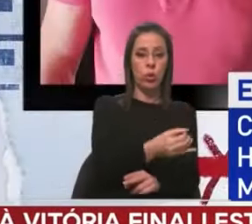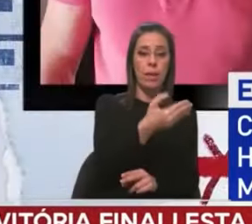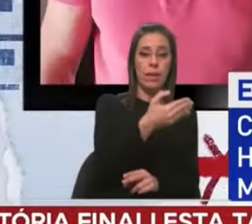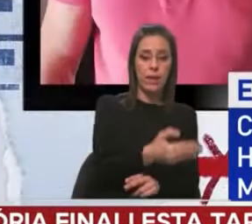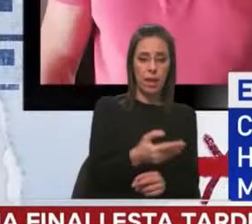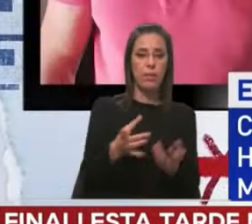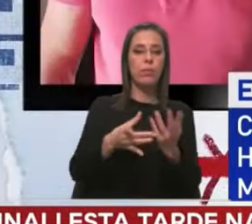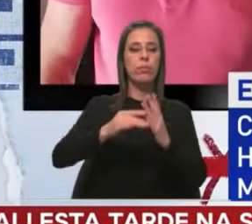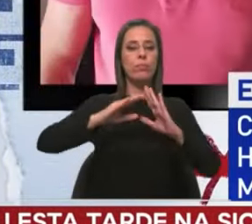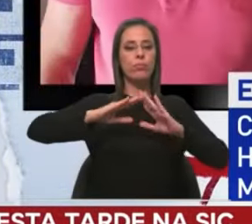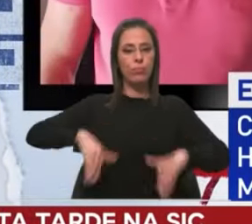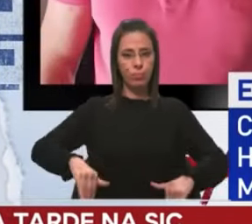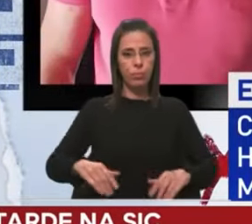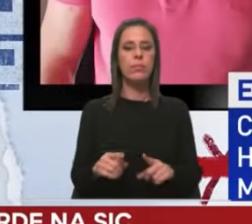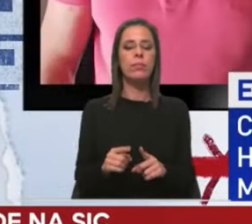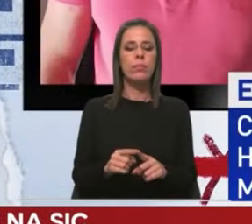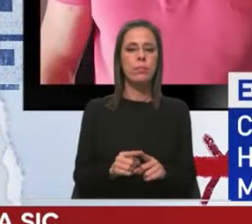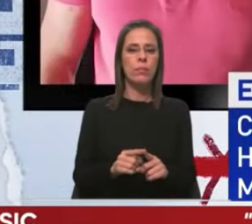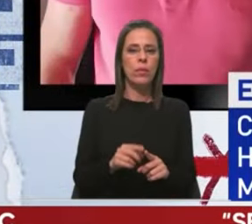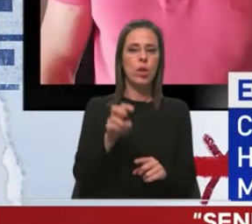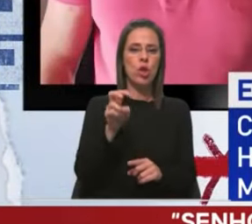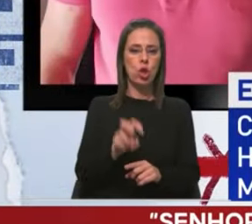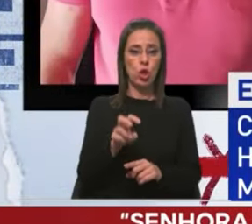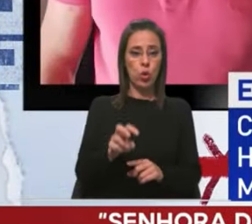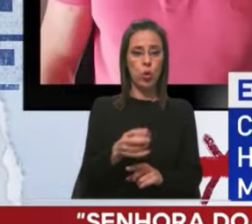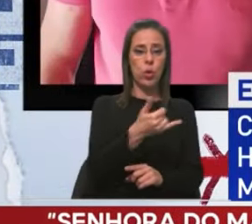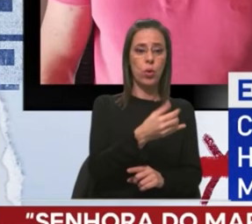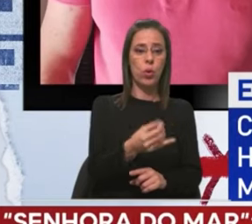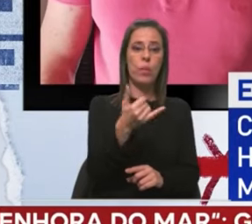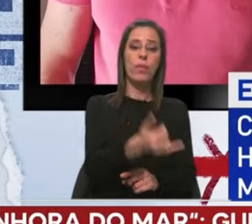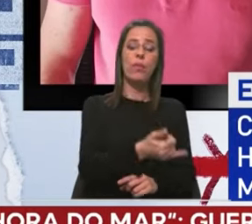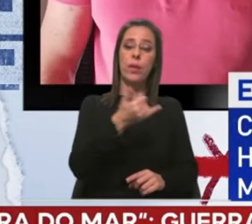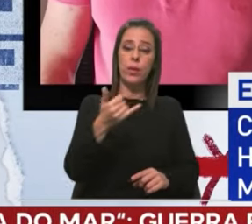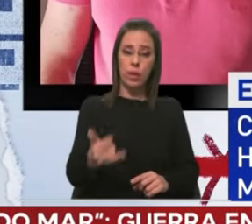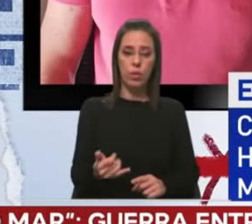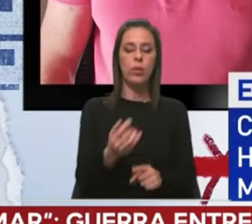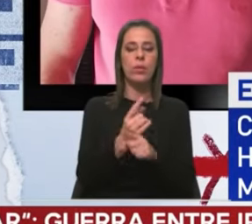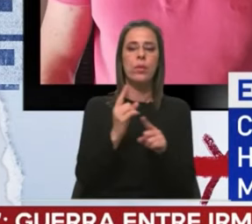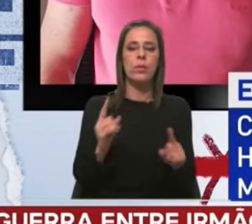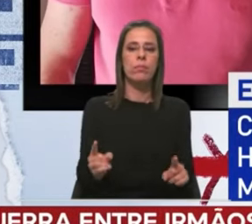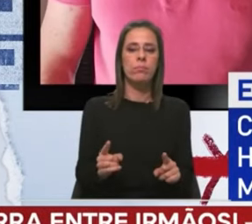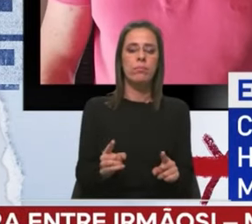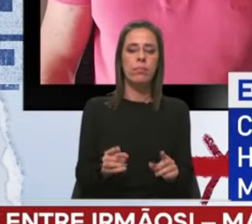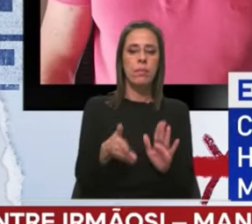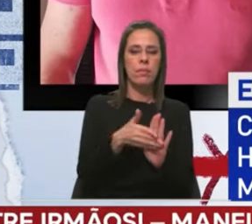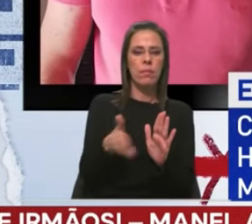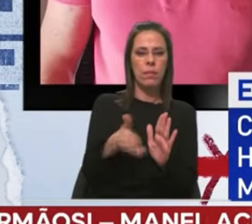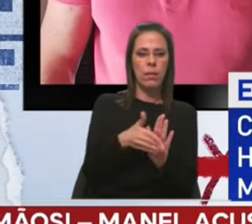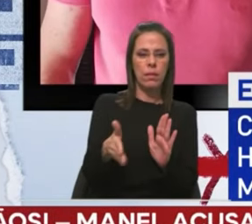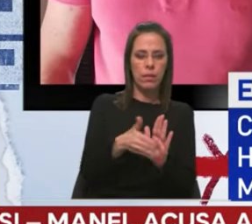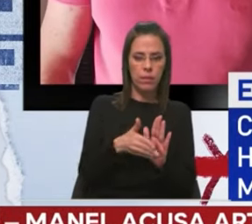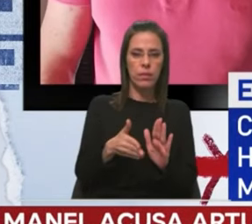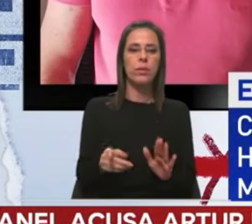2007. Divorciados, estavam desde junho de 2022, porque, pelo menos foi algo altura em que